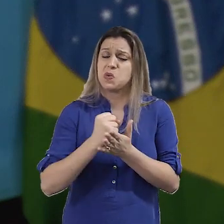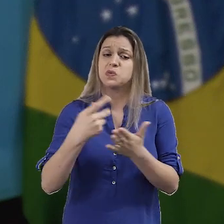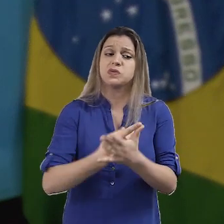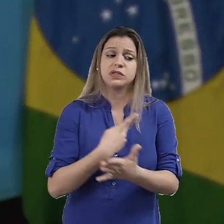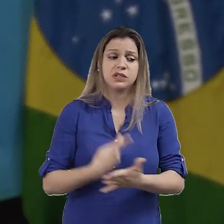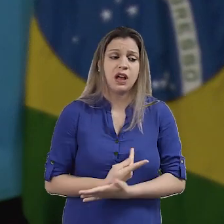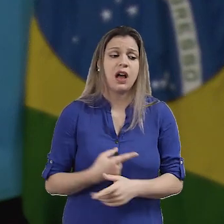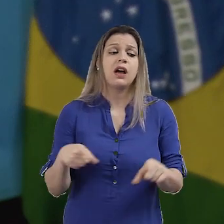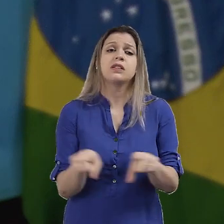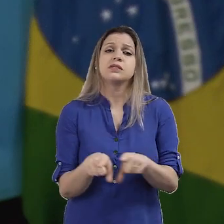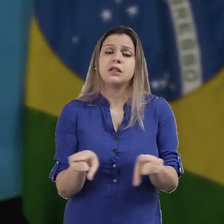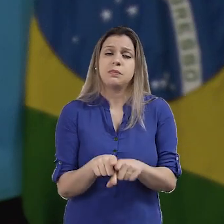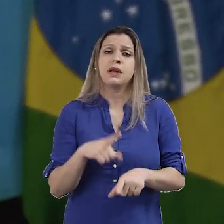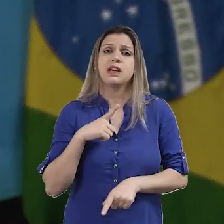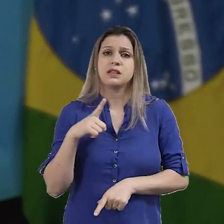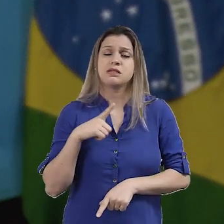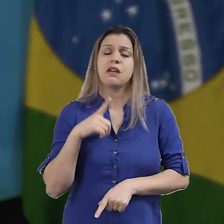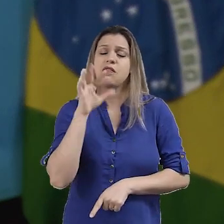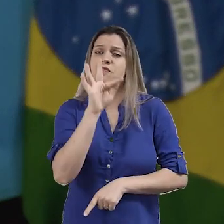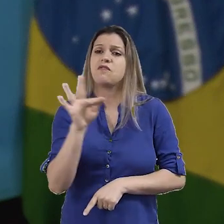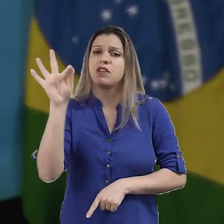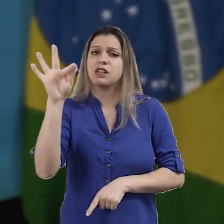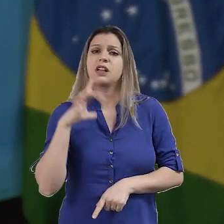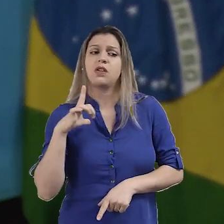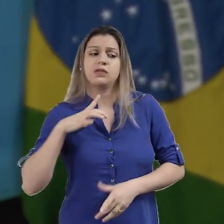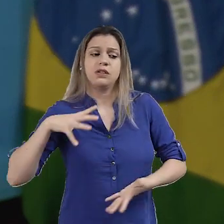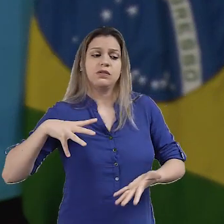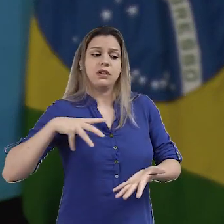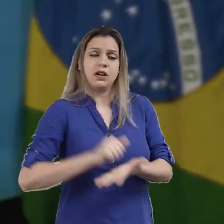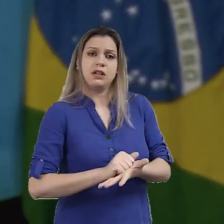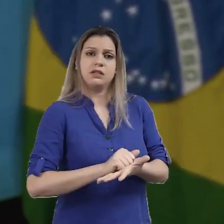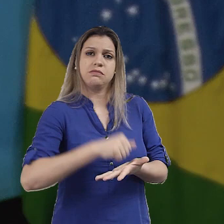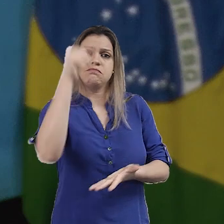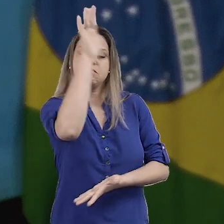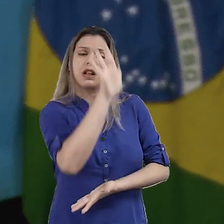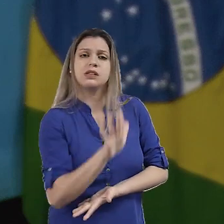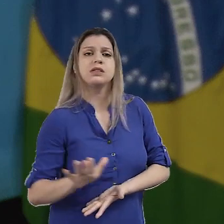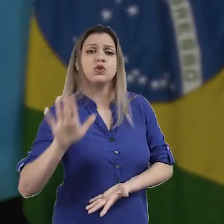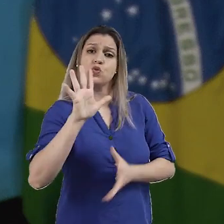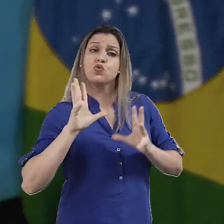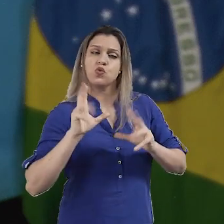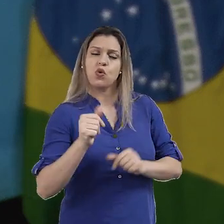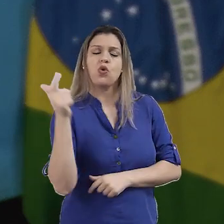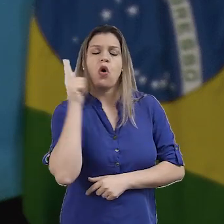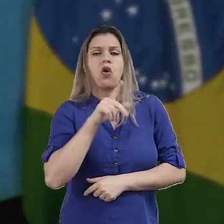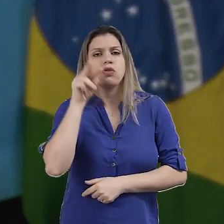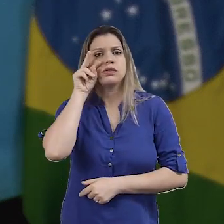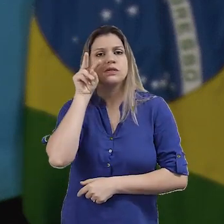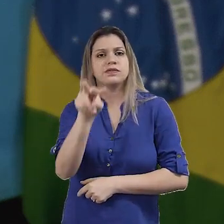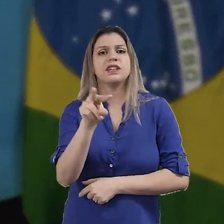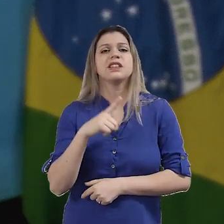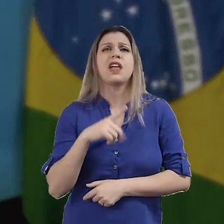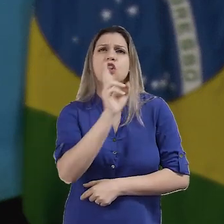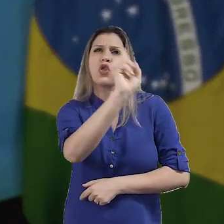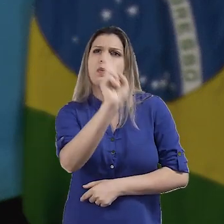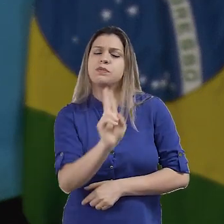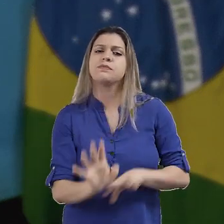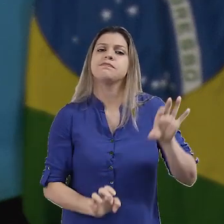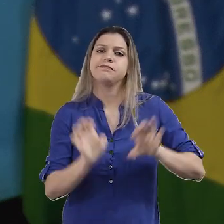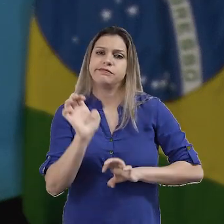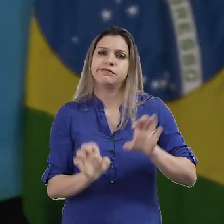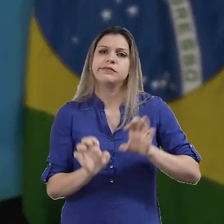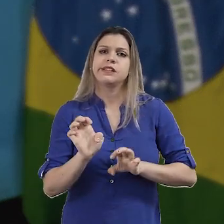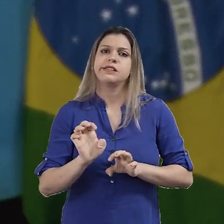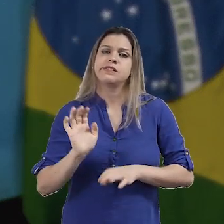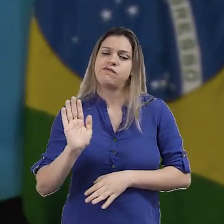e também no órgão da União tem um cadastro nacional que todos têm acesso, que também consta todas